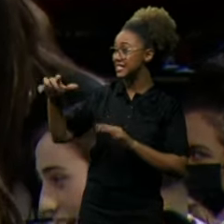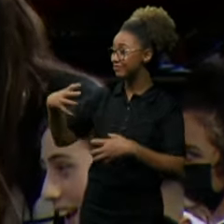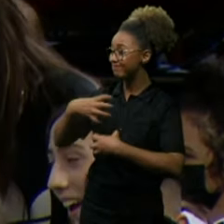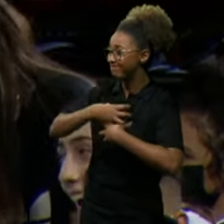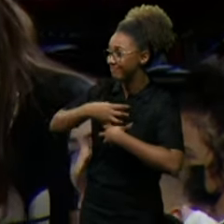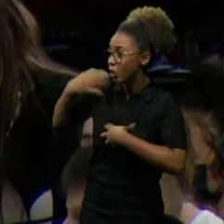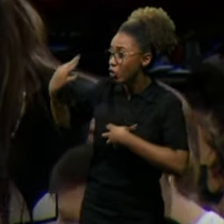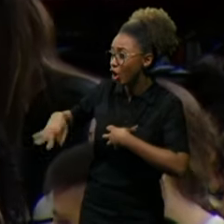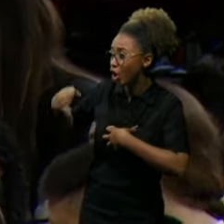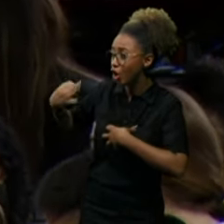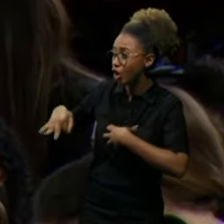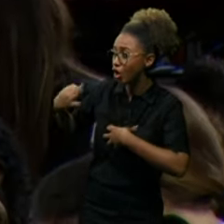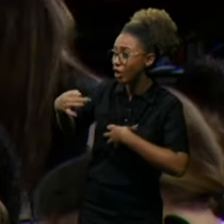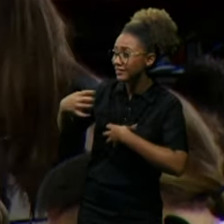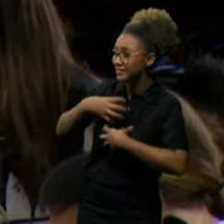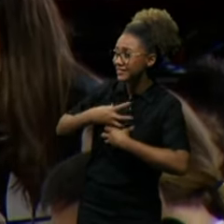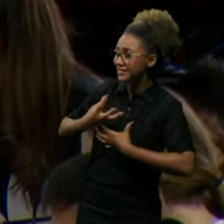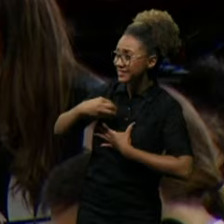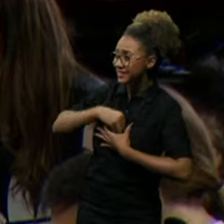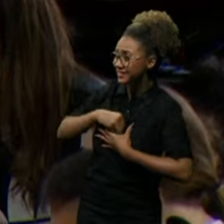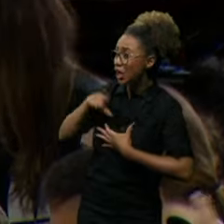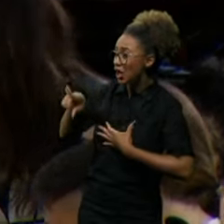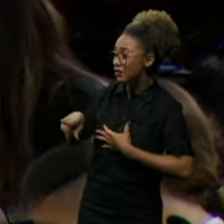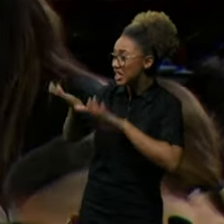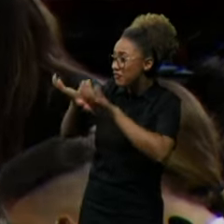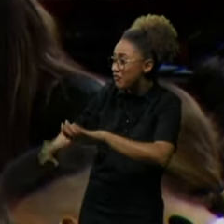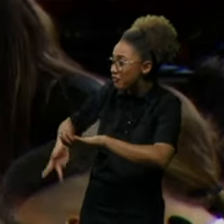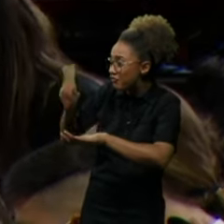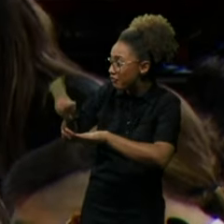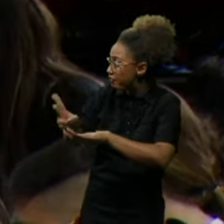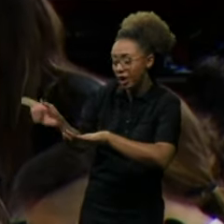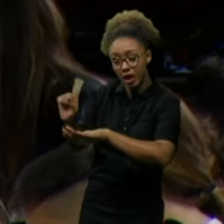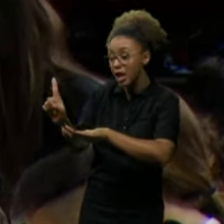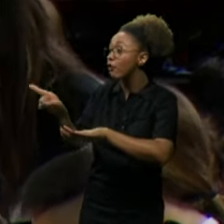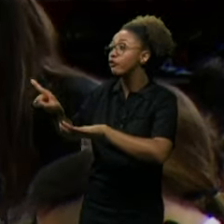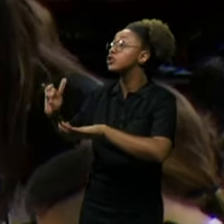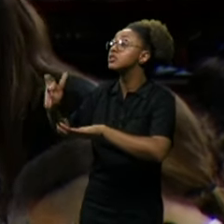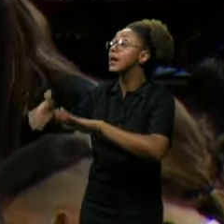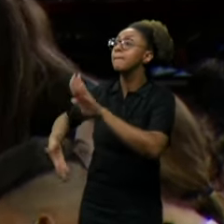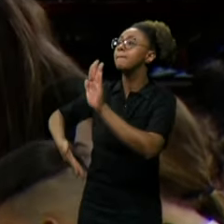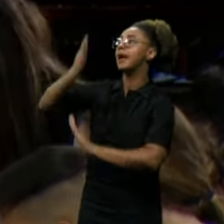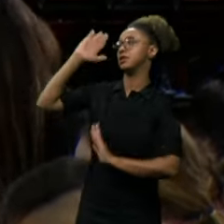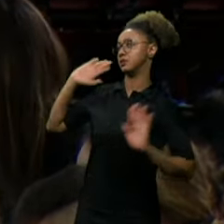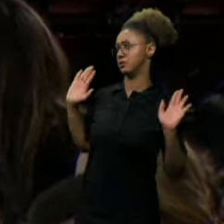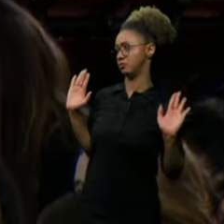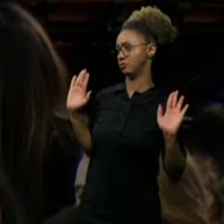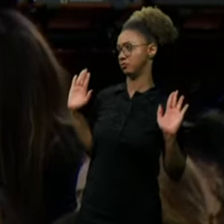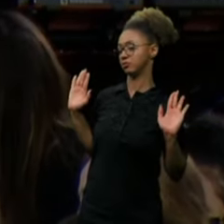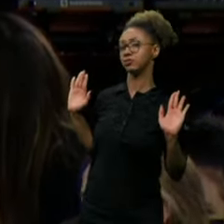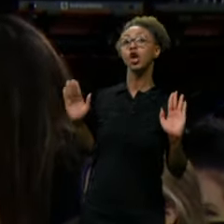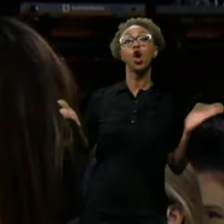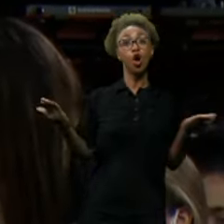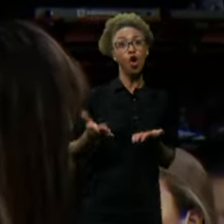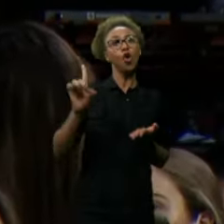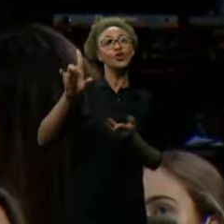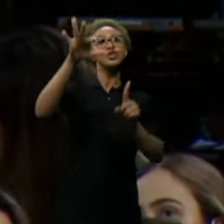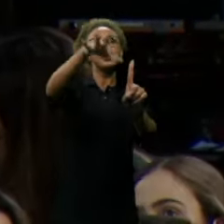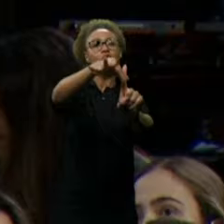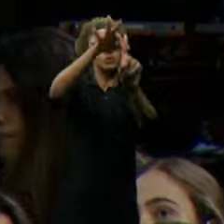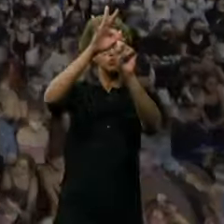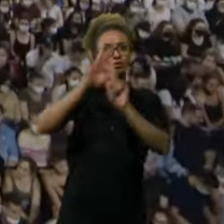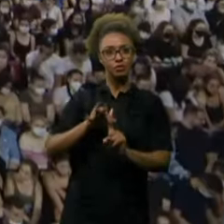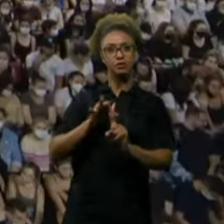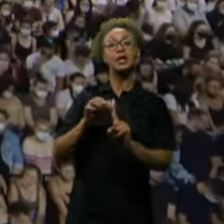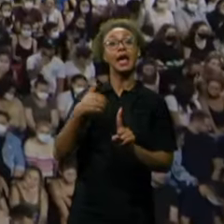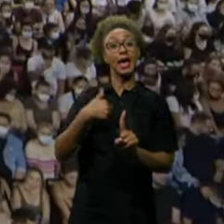quando ativado você não mora você só passa Deus trouxe gente hoje aqui é uma